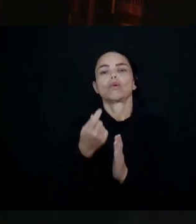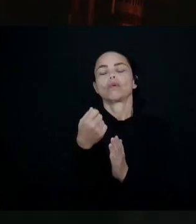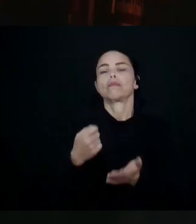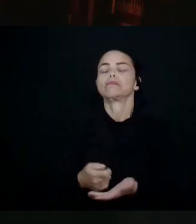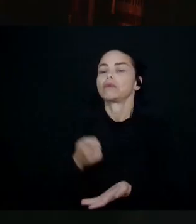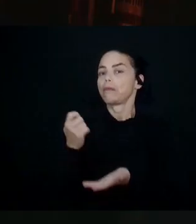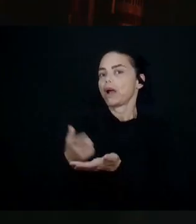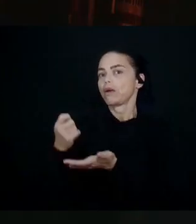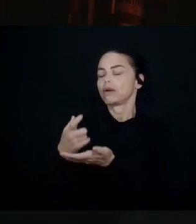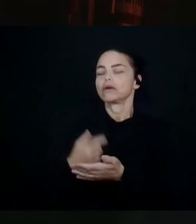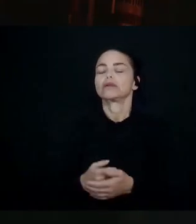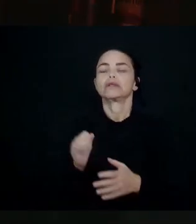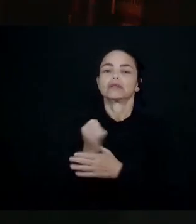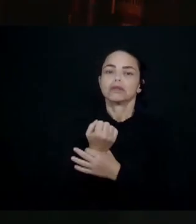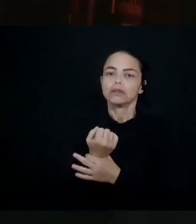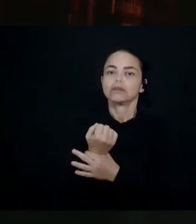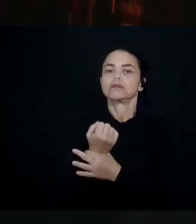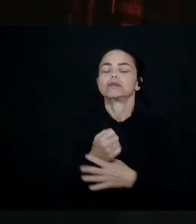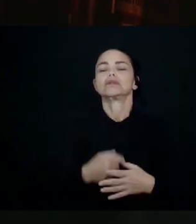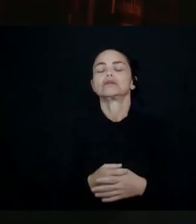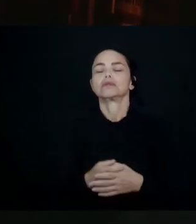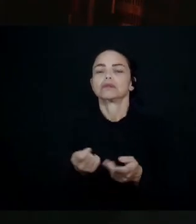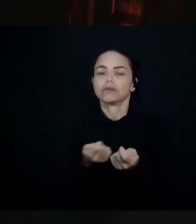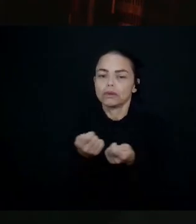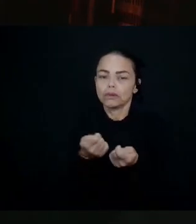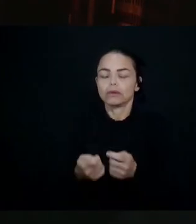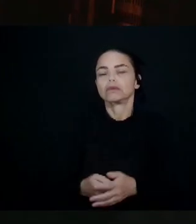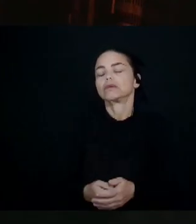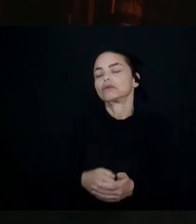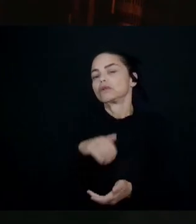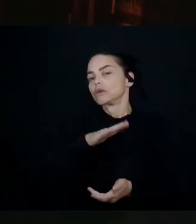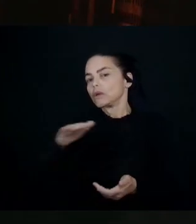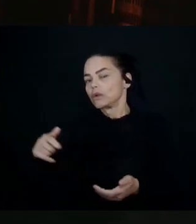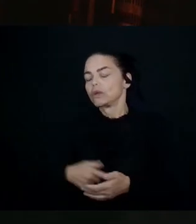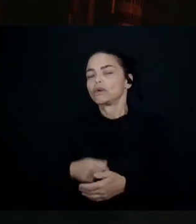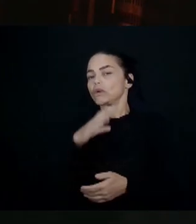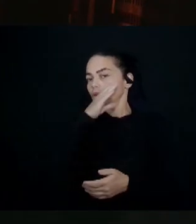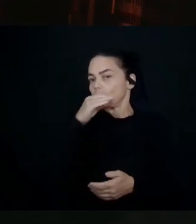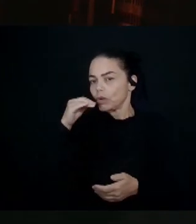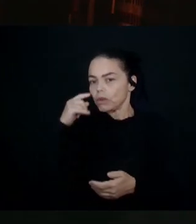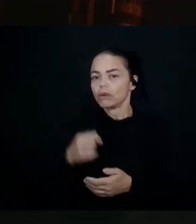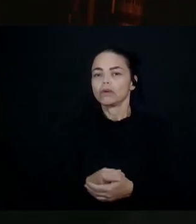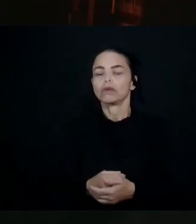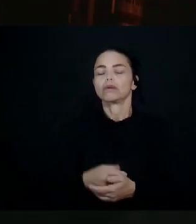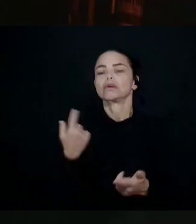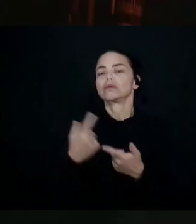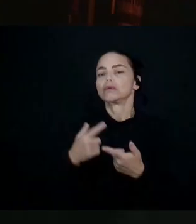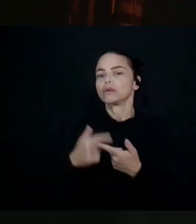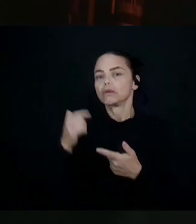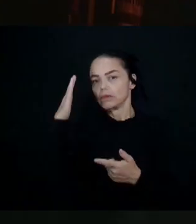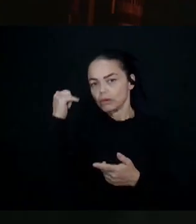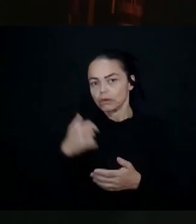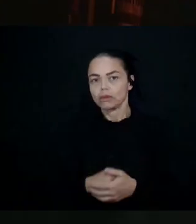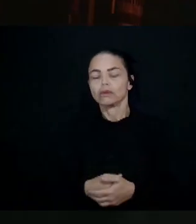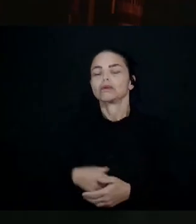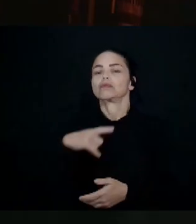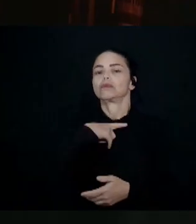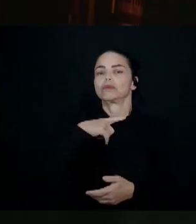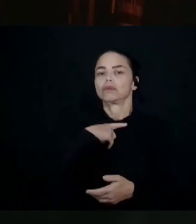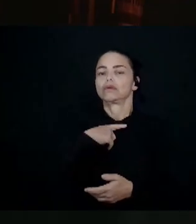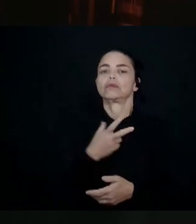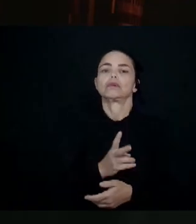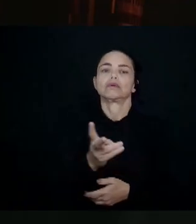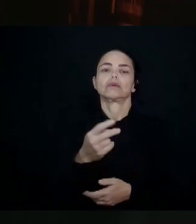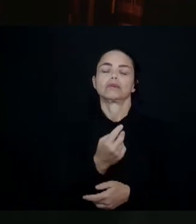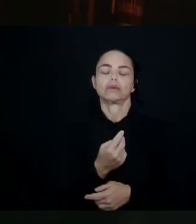a segurança, de estar monitorando suas crianças e adolescentes, né? Porque a gente sabe que nós temos sempre os dois